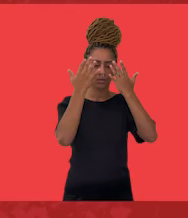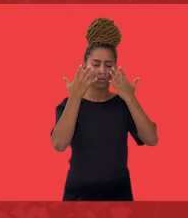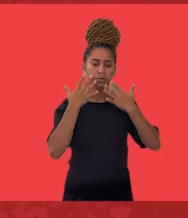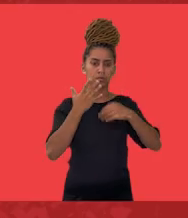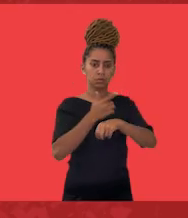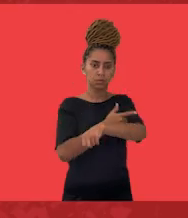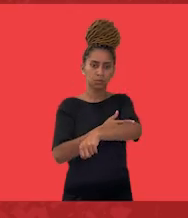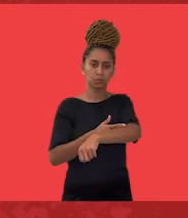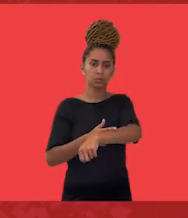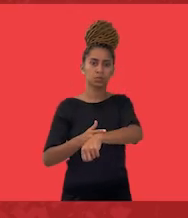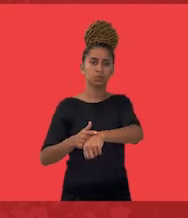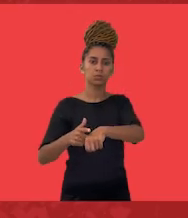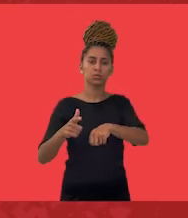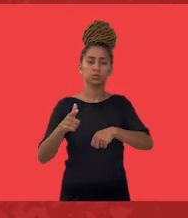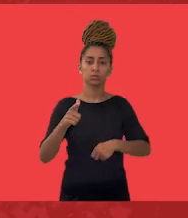emoção.